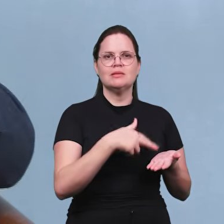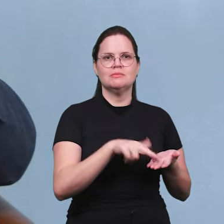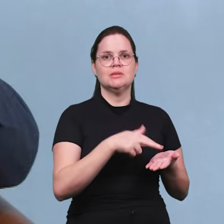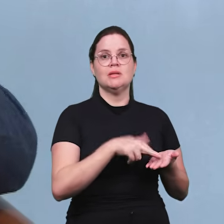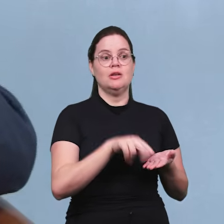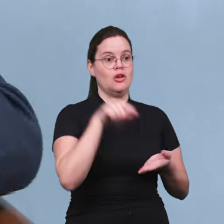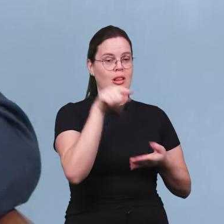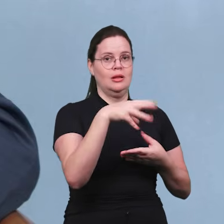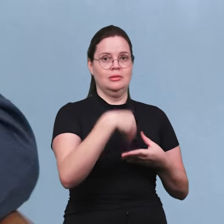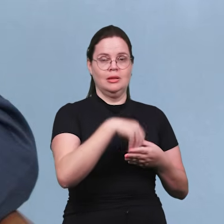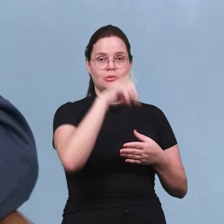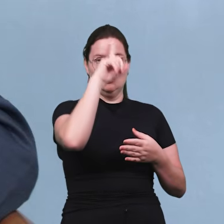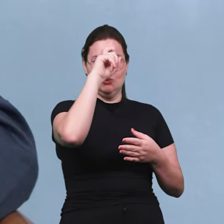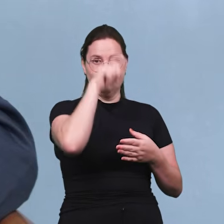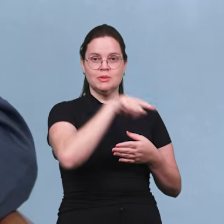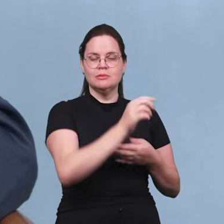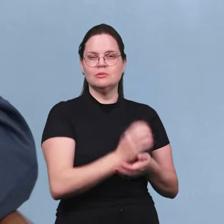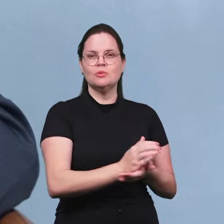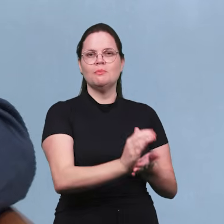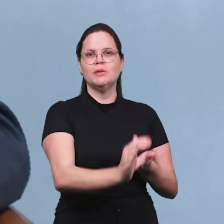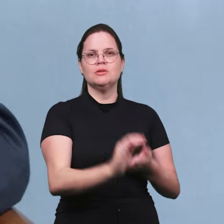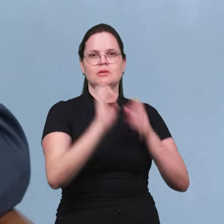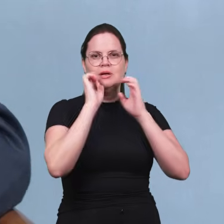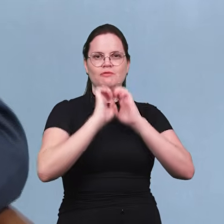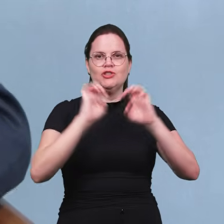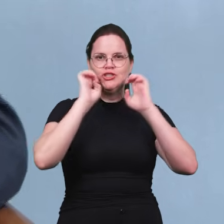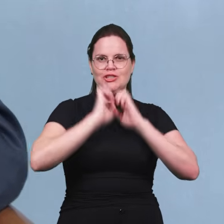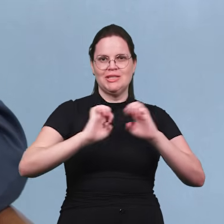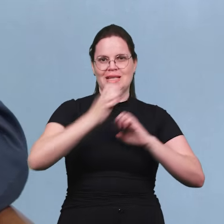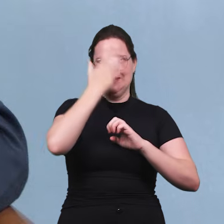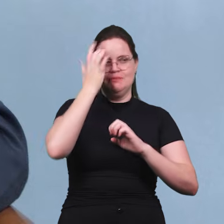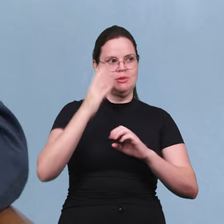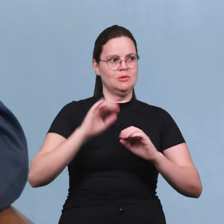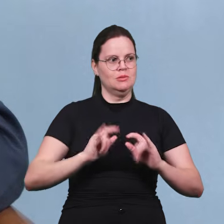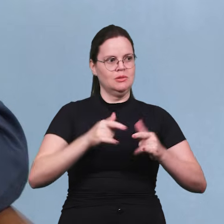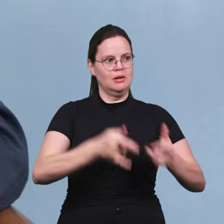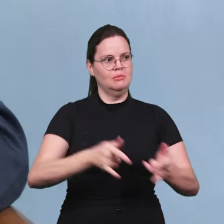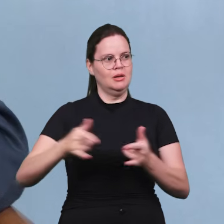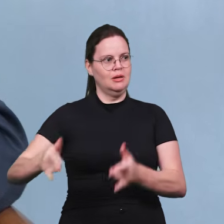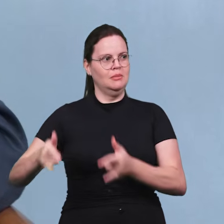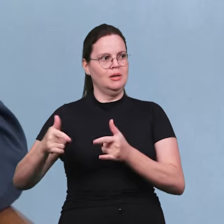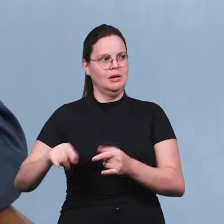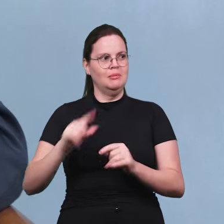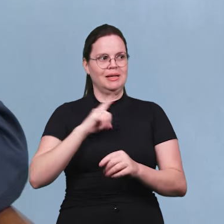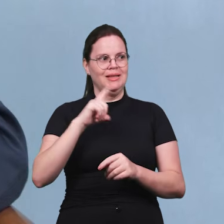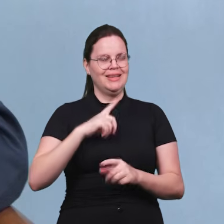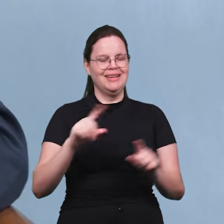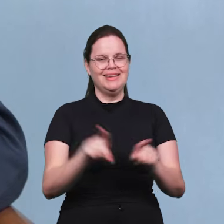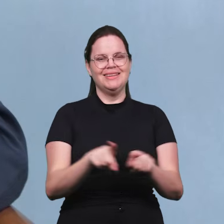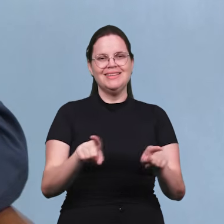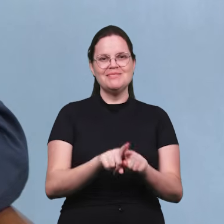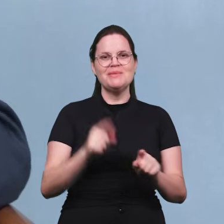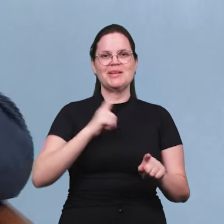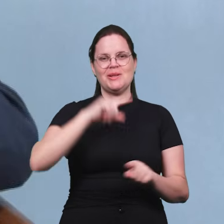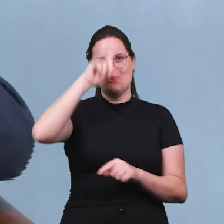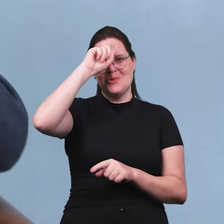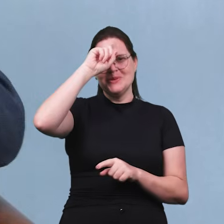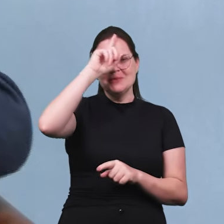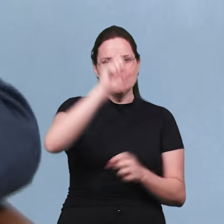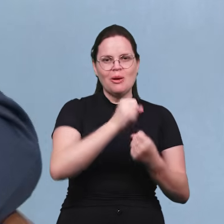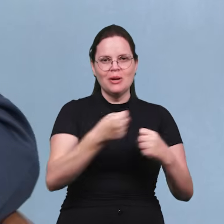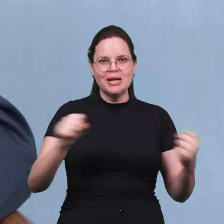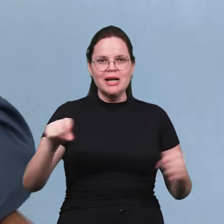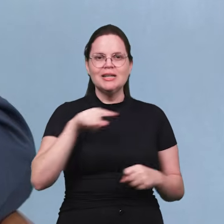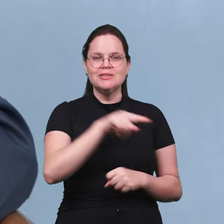começou a evangelizar os outros do quarto, no hospital grande, público, e ali